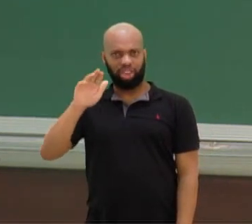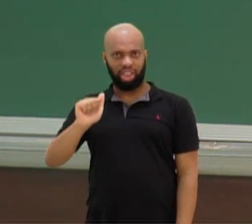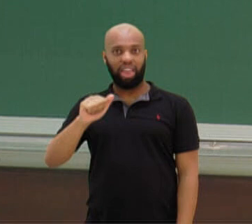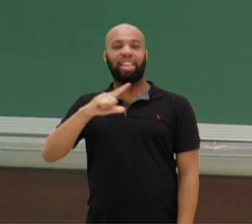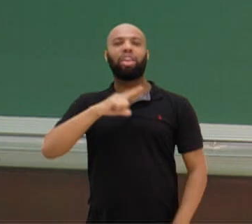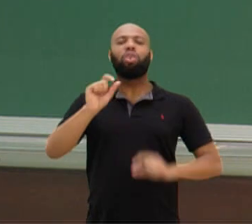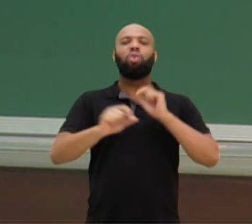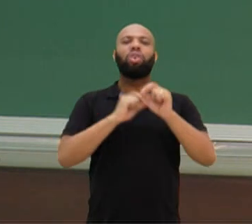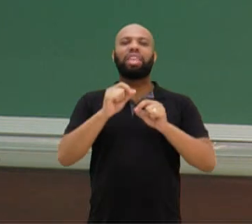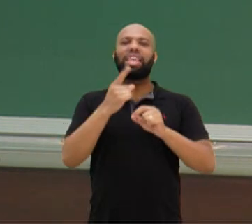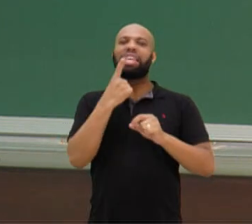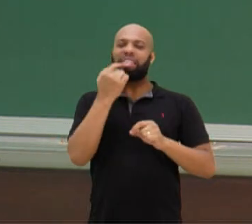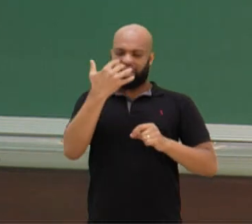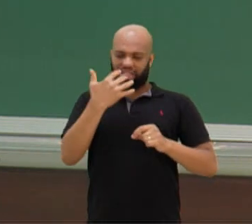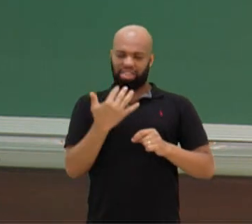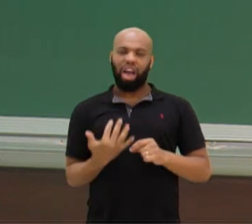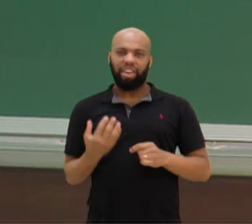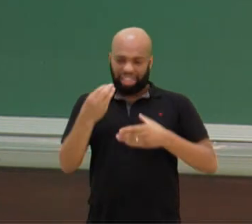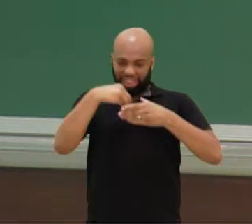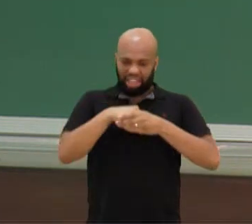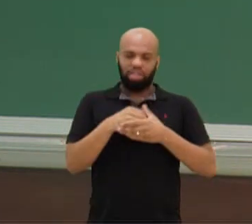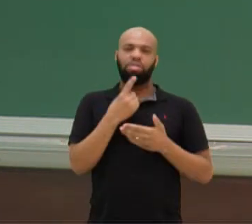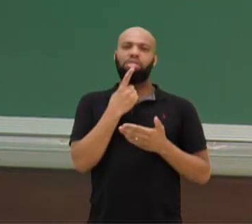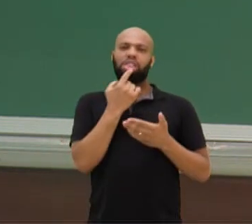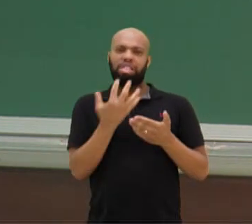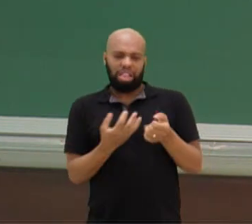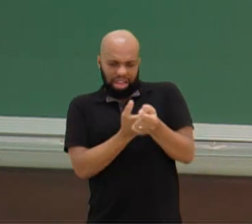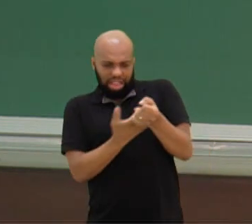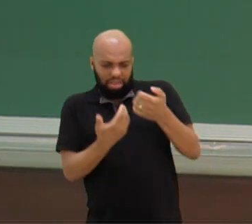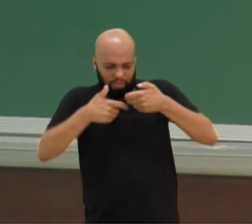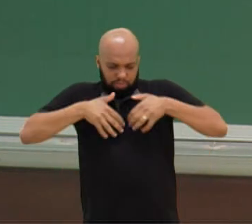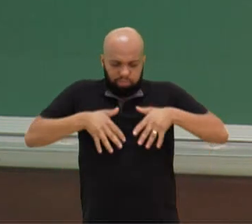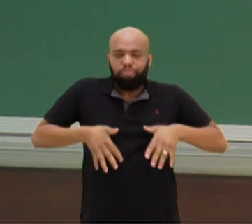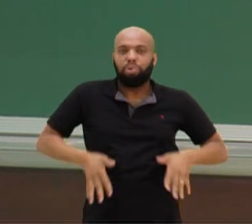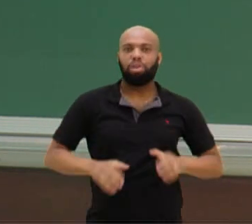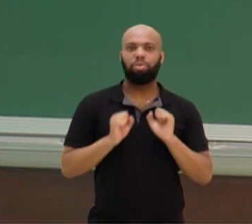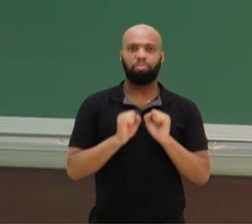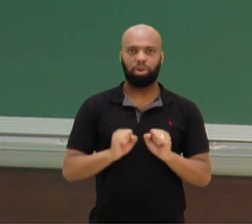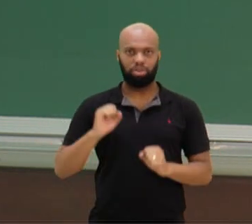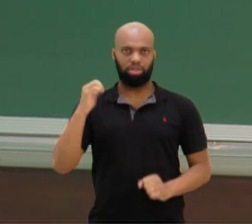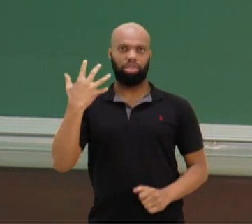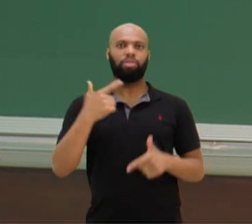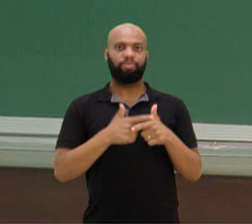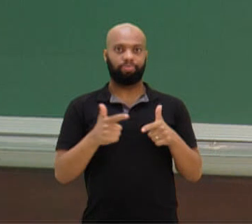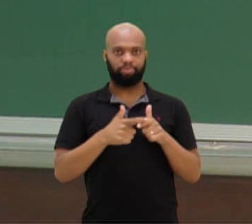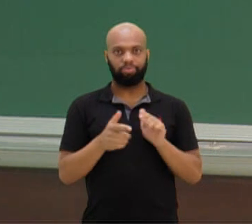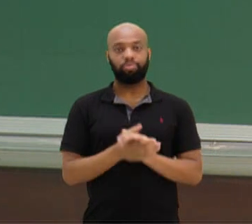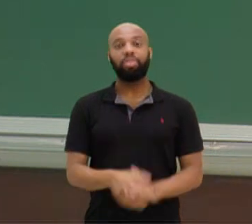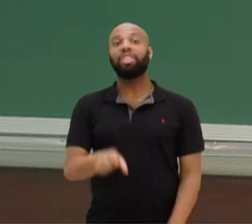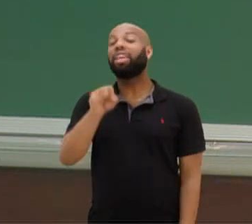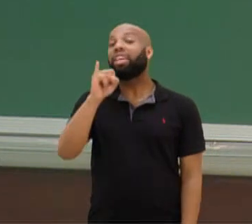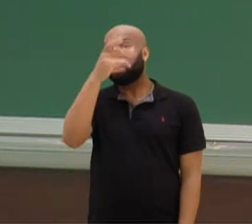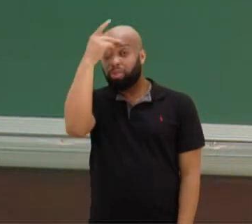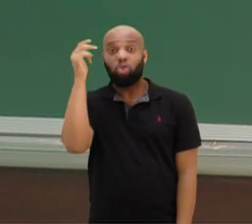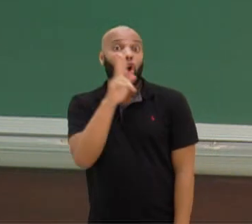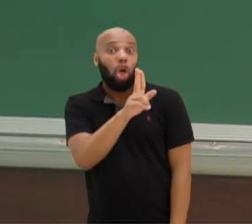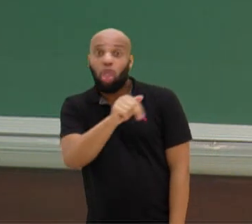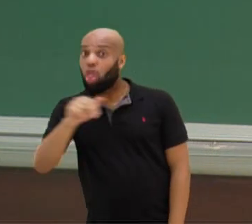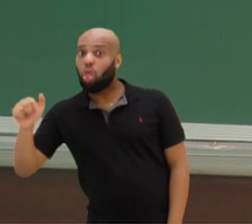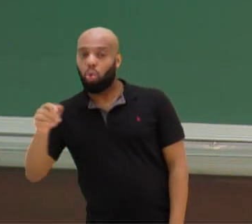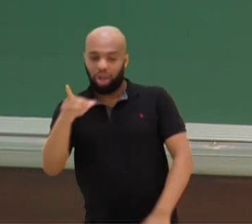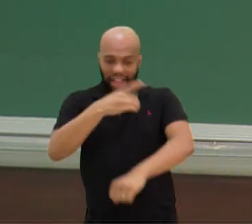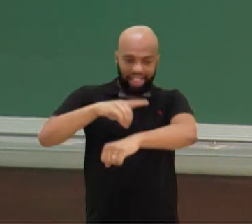hemorragias internas e é muito mais letal, tá? Quando a pessoa nunca pegou dengue, se ela toma a